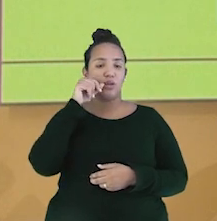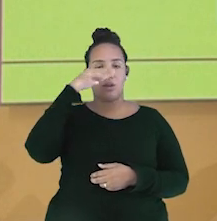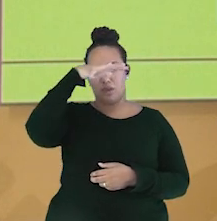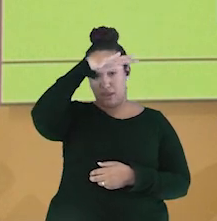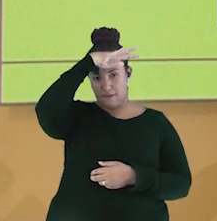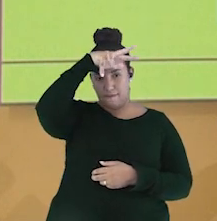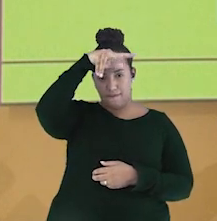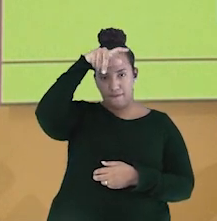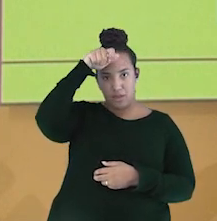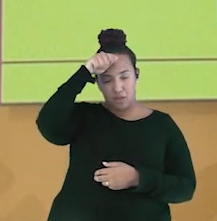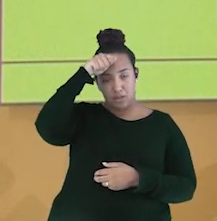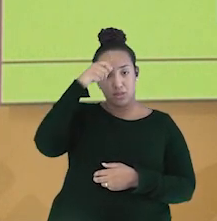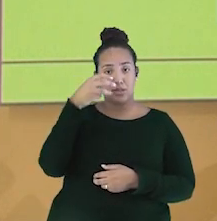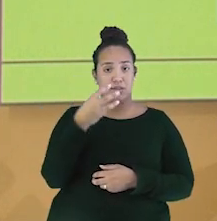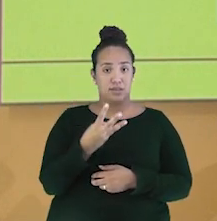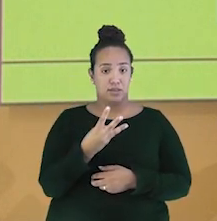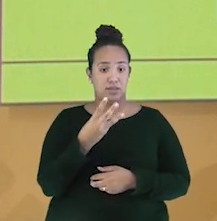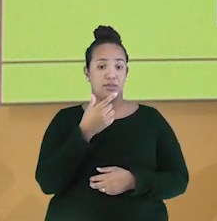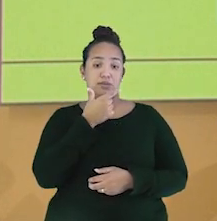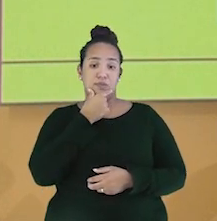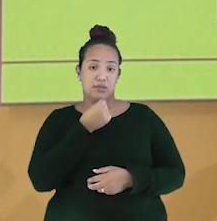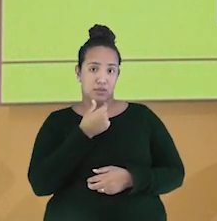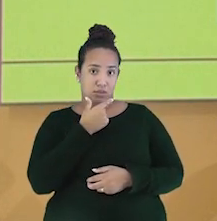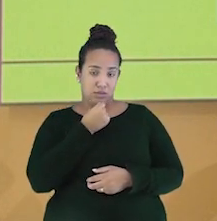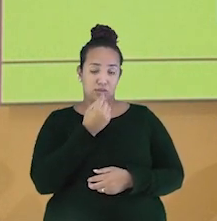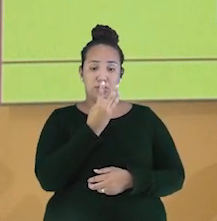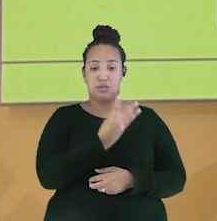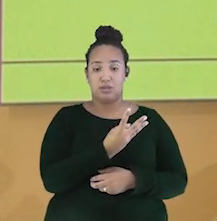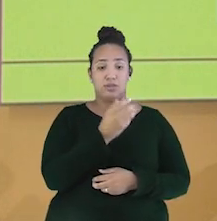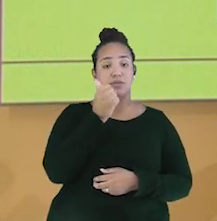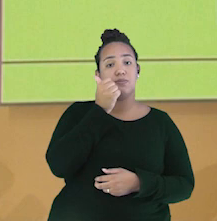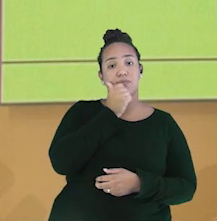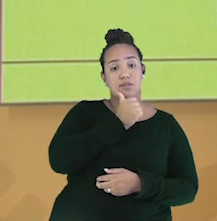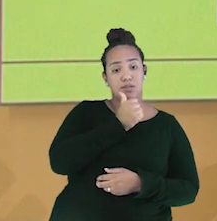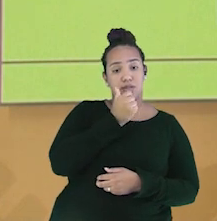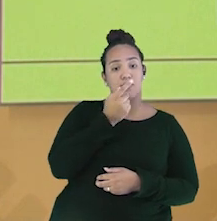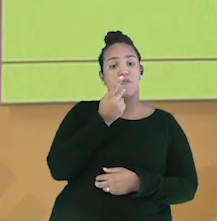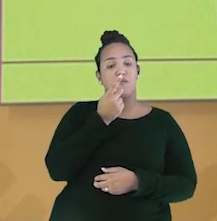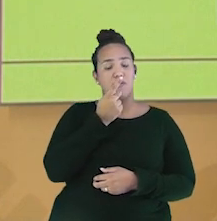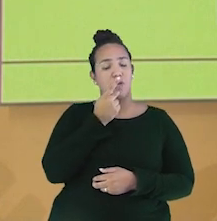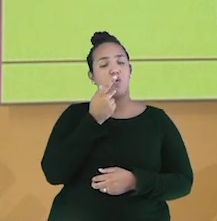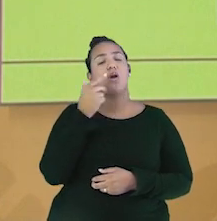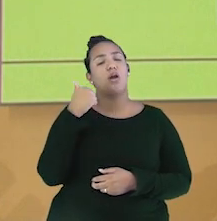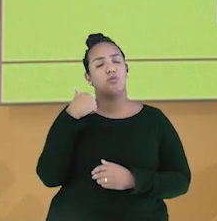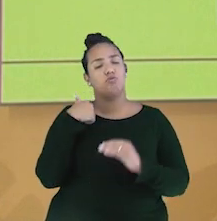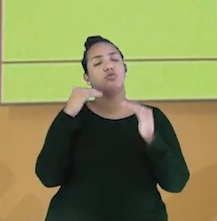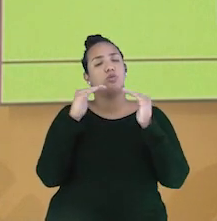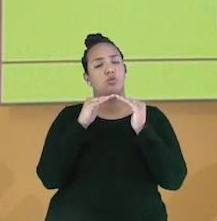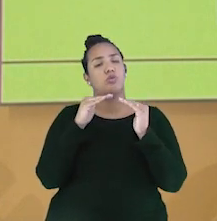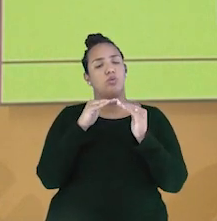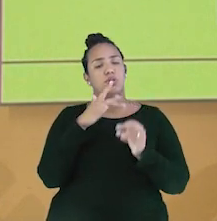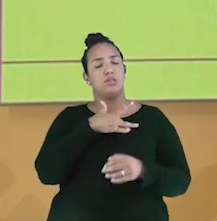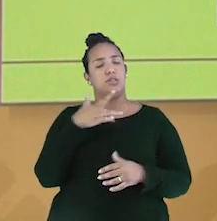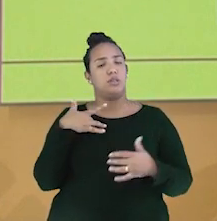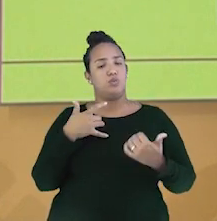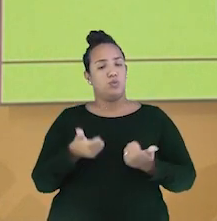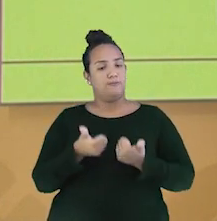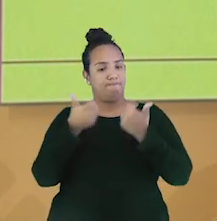três meninos e três meninas consideram esses alimentos mais saudáveis